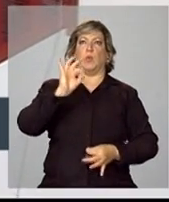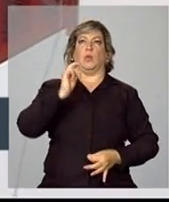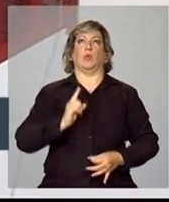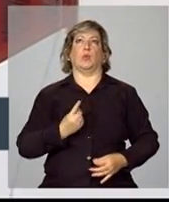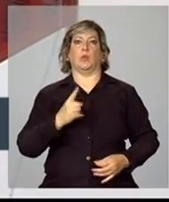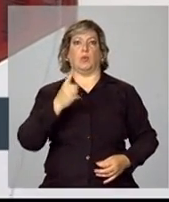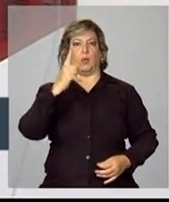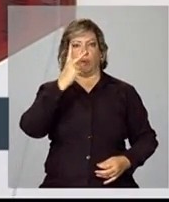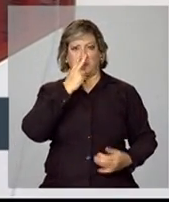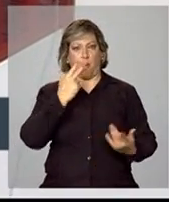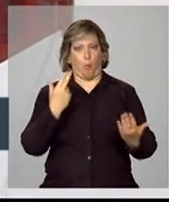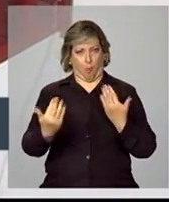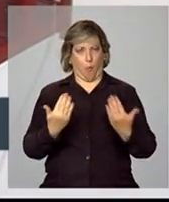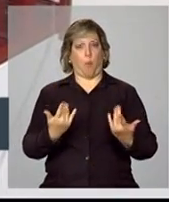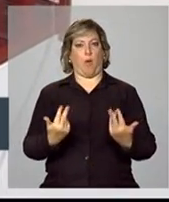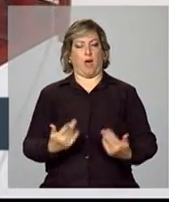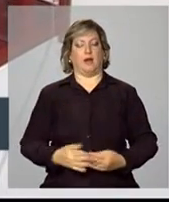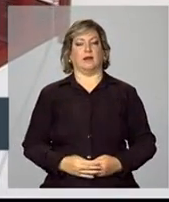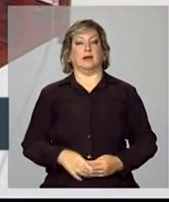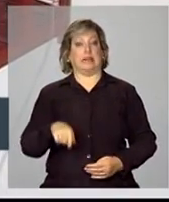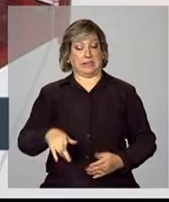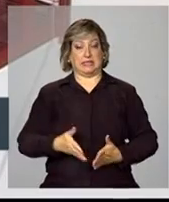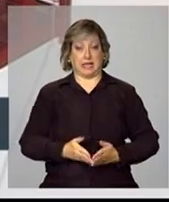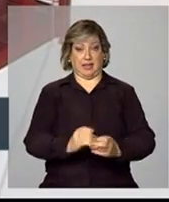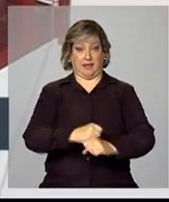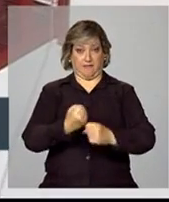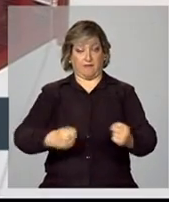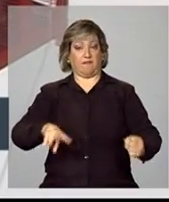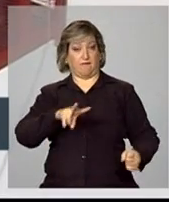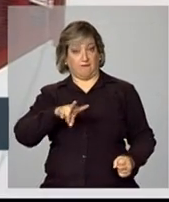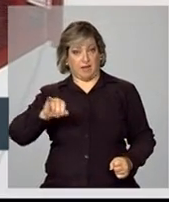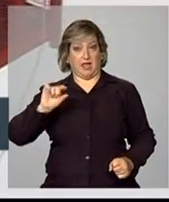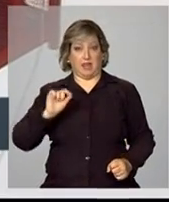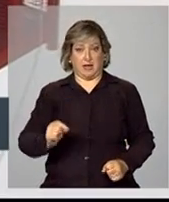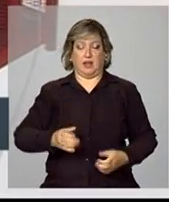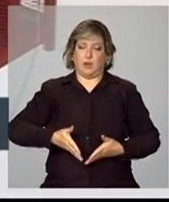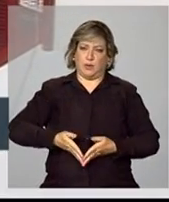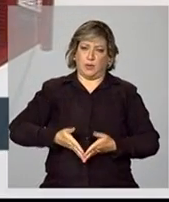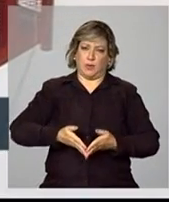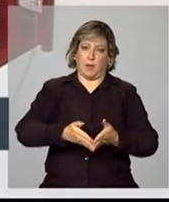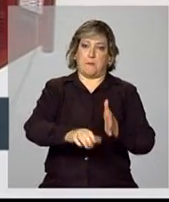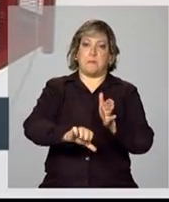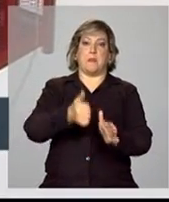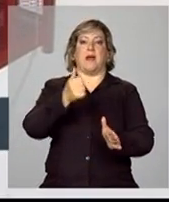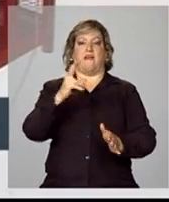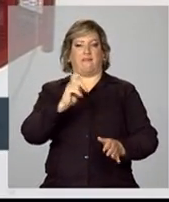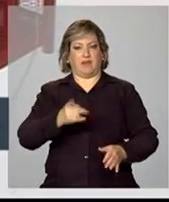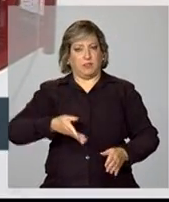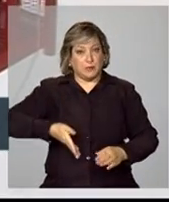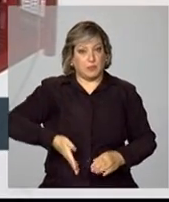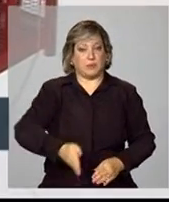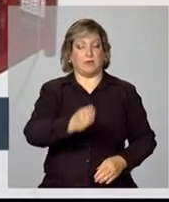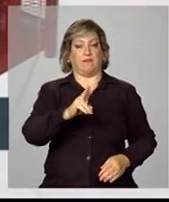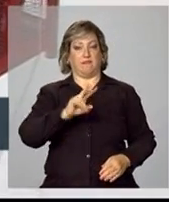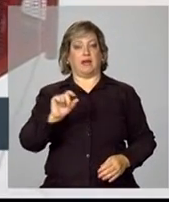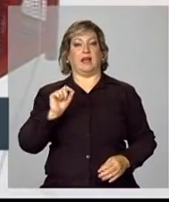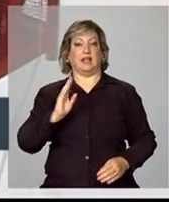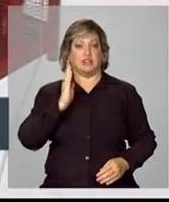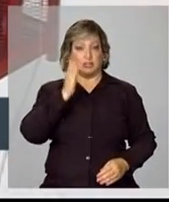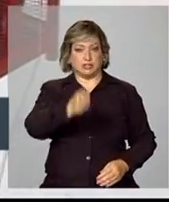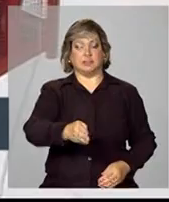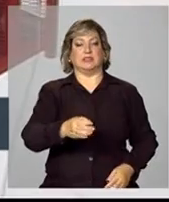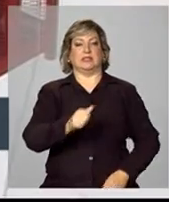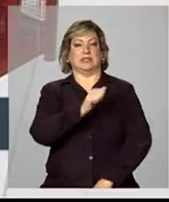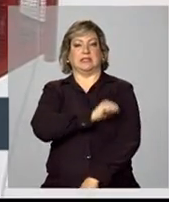andares o navio vai partir rumo vai fazer a primeira viagem partindo rumo